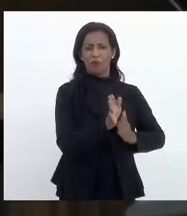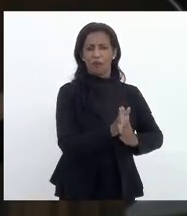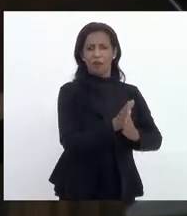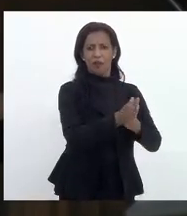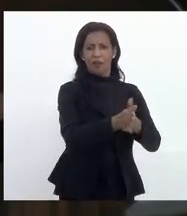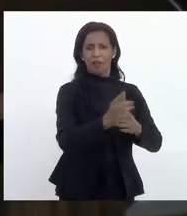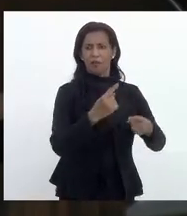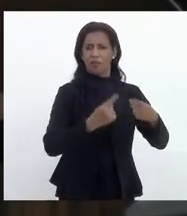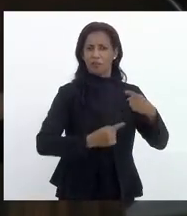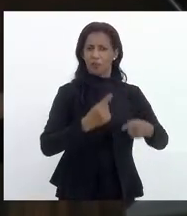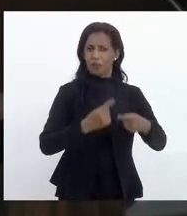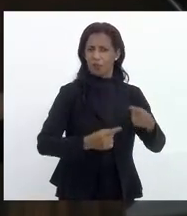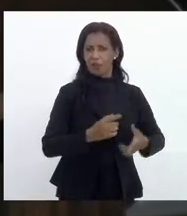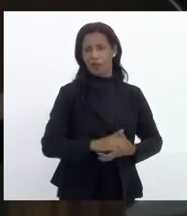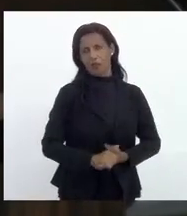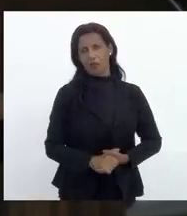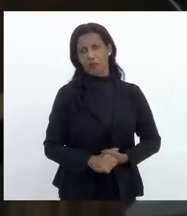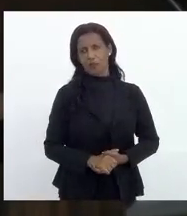alinhamento político